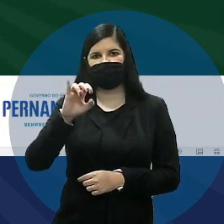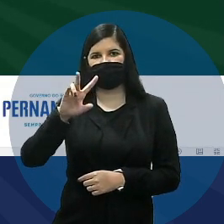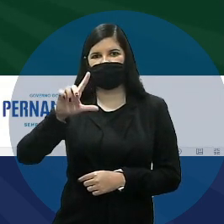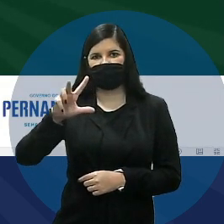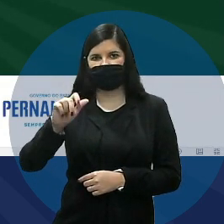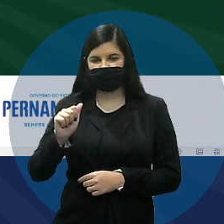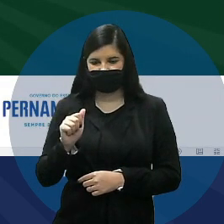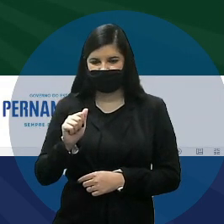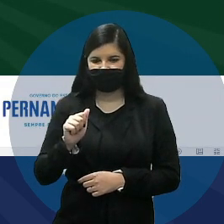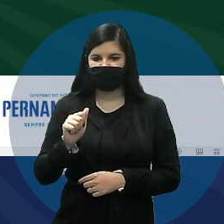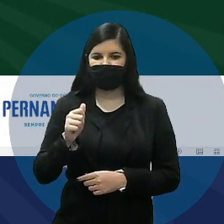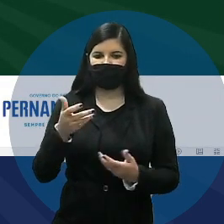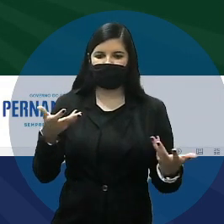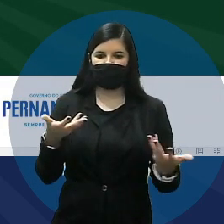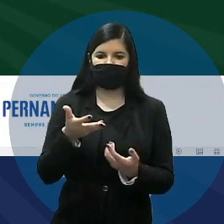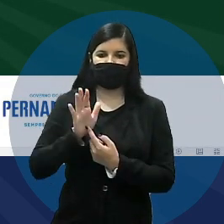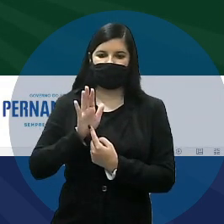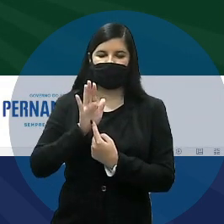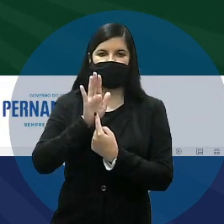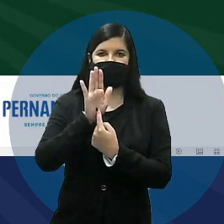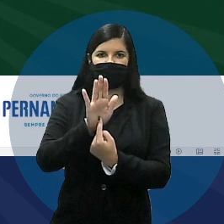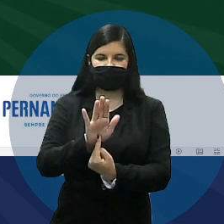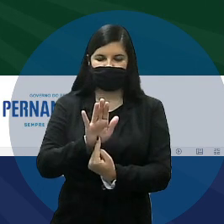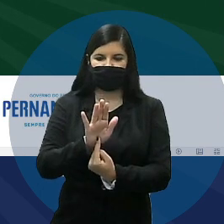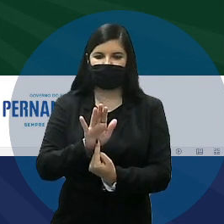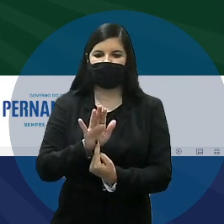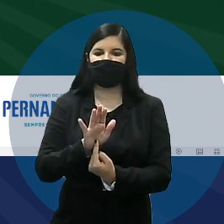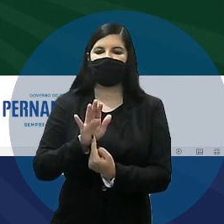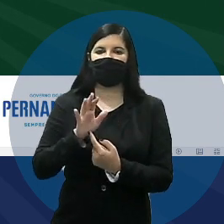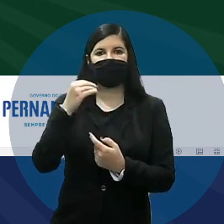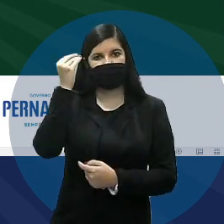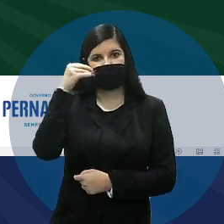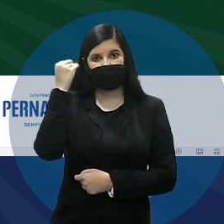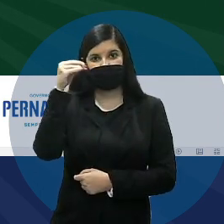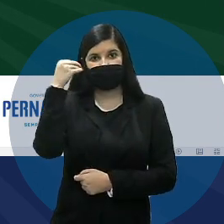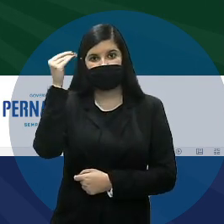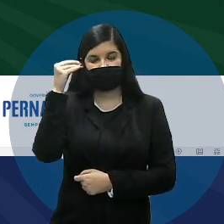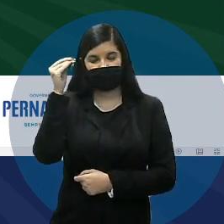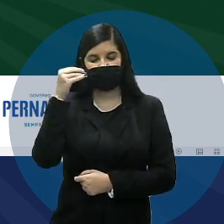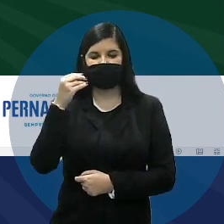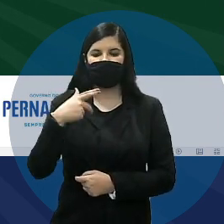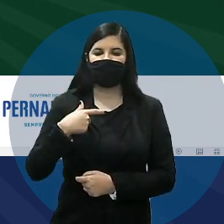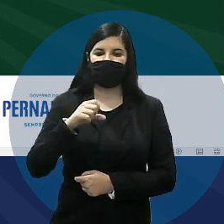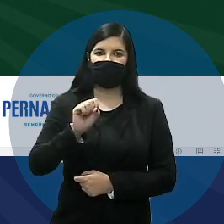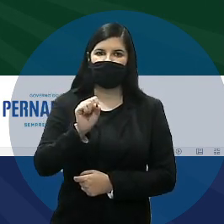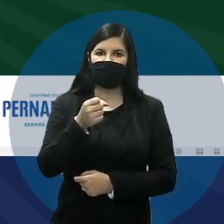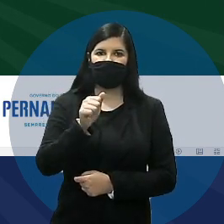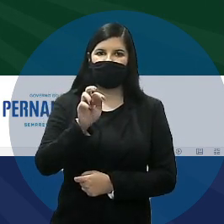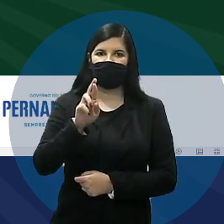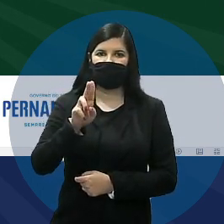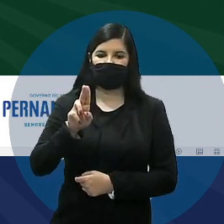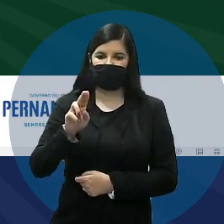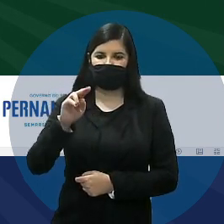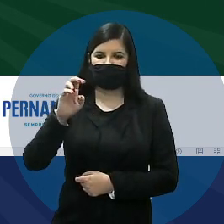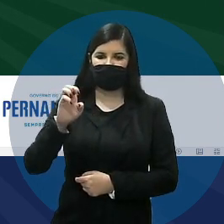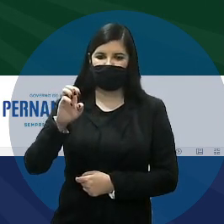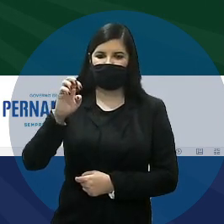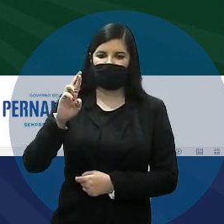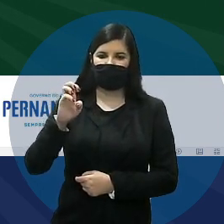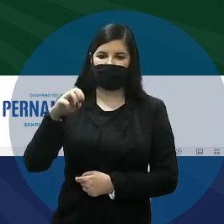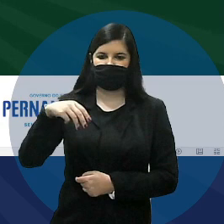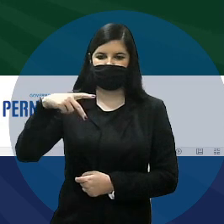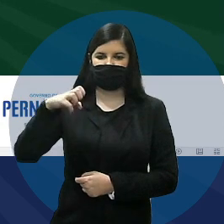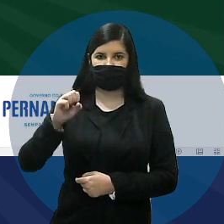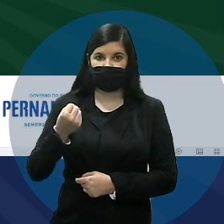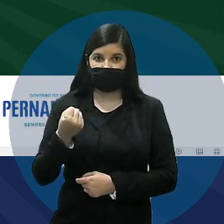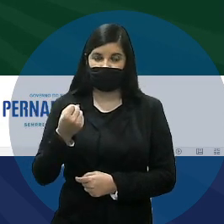e venho aqui apresentar, entre as experiências exitosas, o Sarau EREMPS, que é um projeto